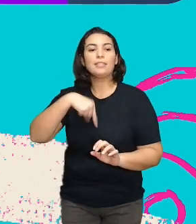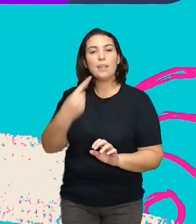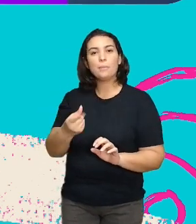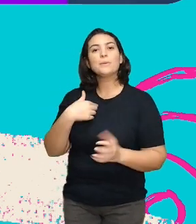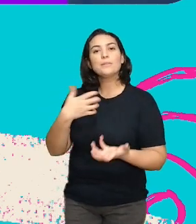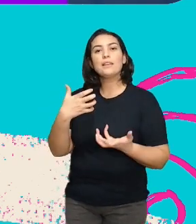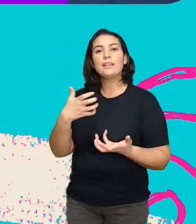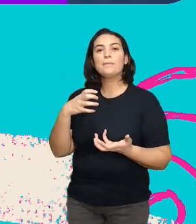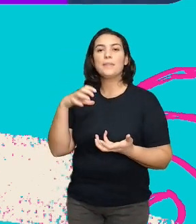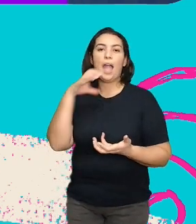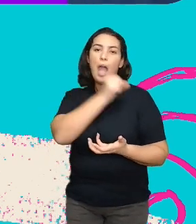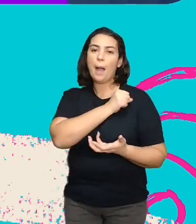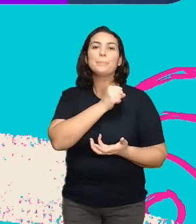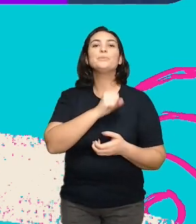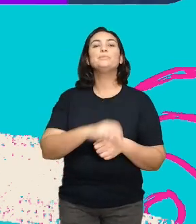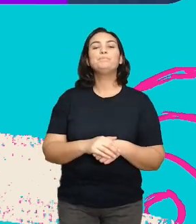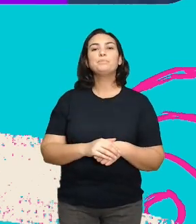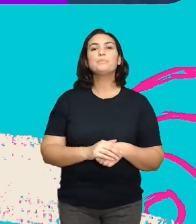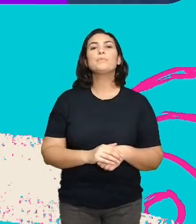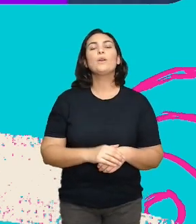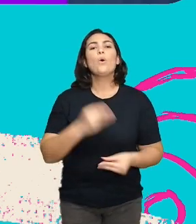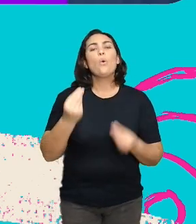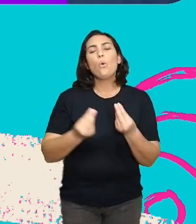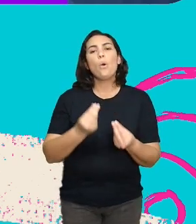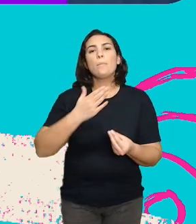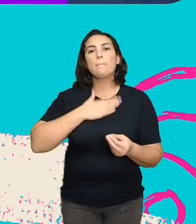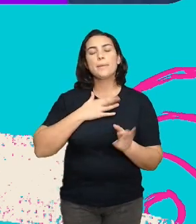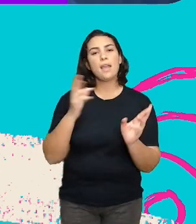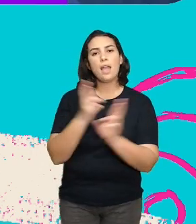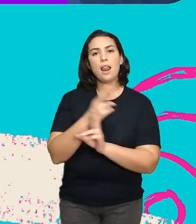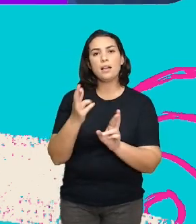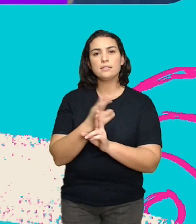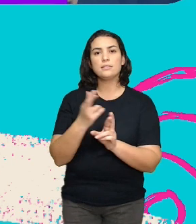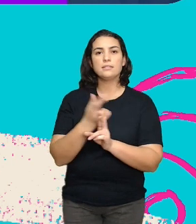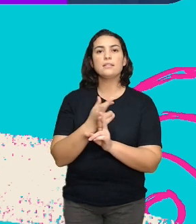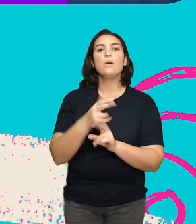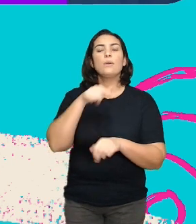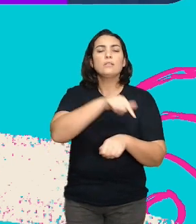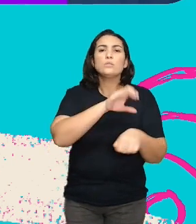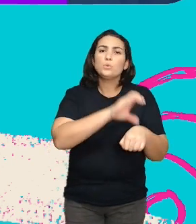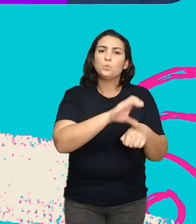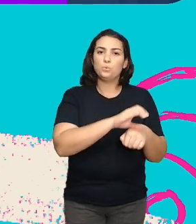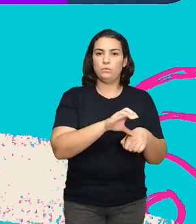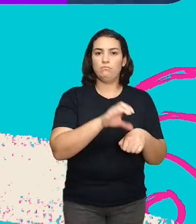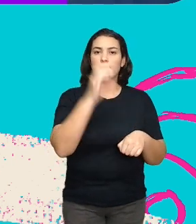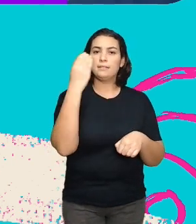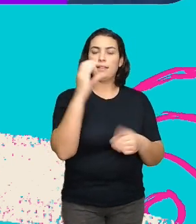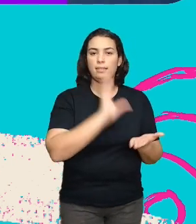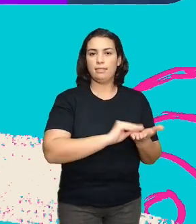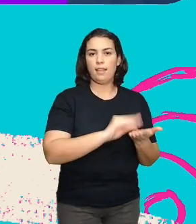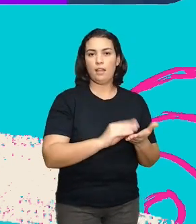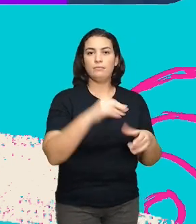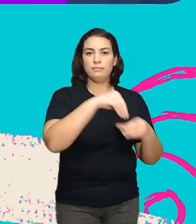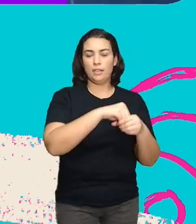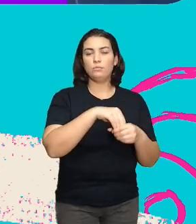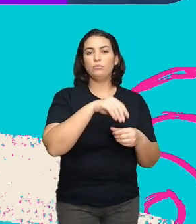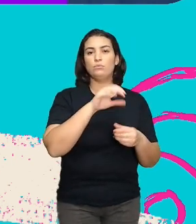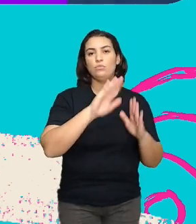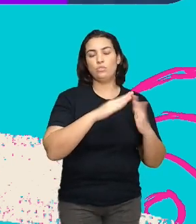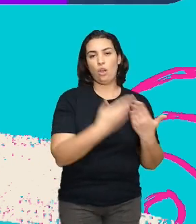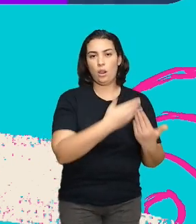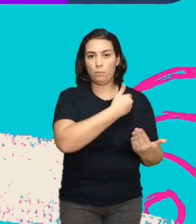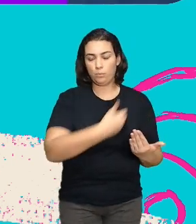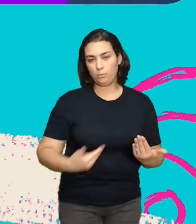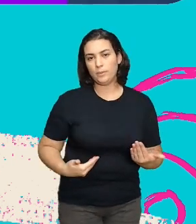sobre. Mas qual que é a minha relação com esse curso de Ciências de Dados na escola pública? Particularmente, eu venho da